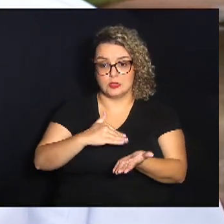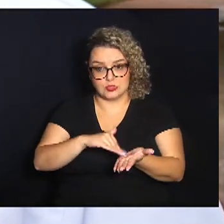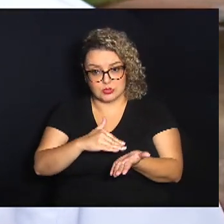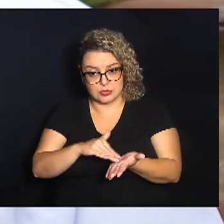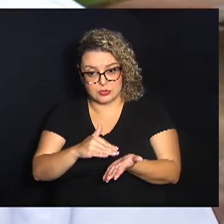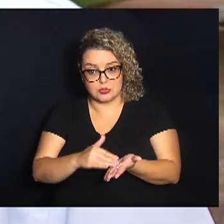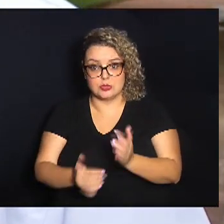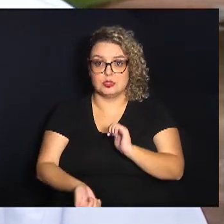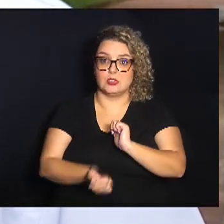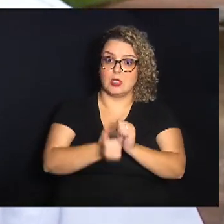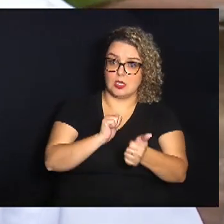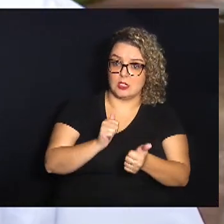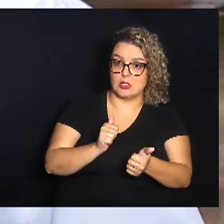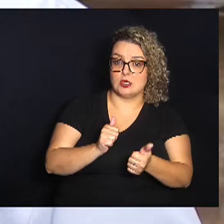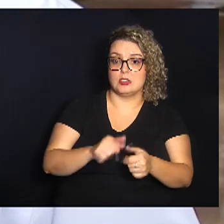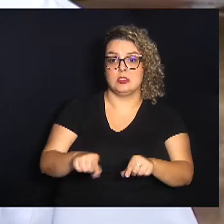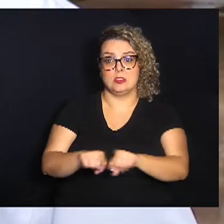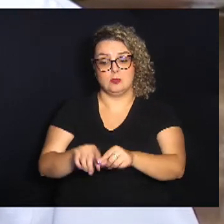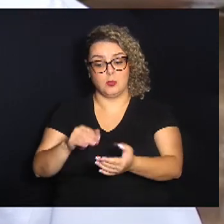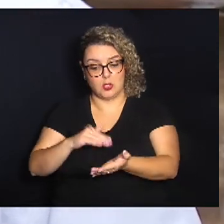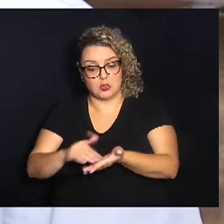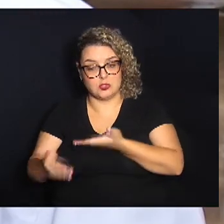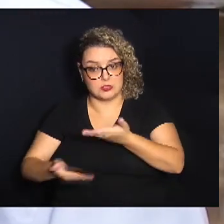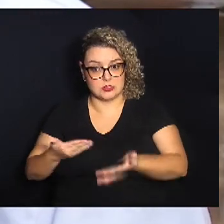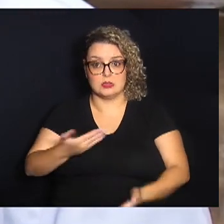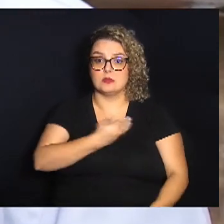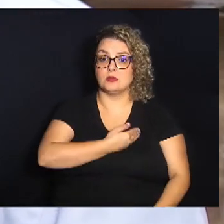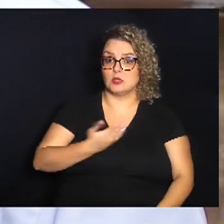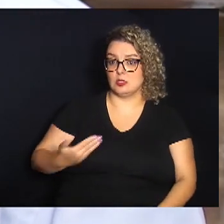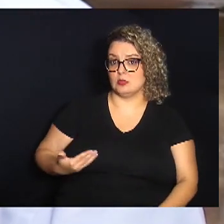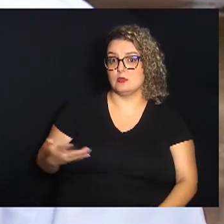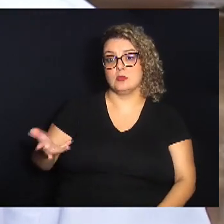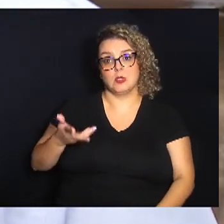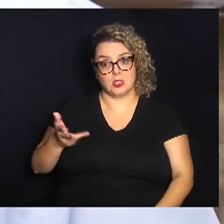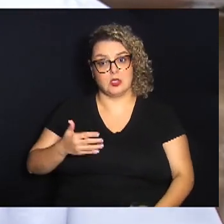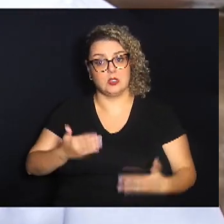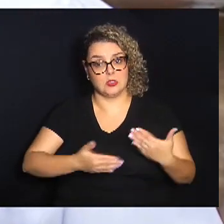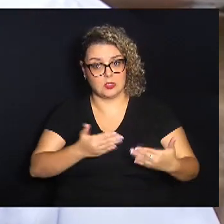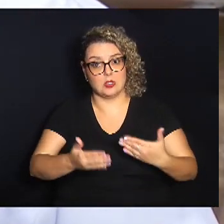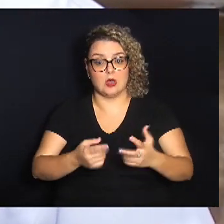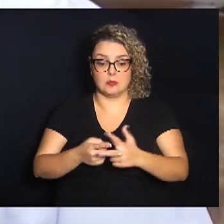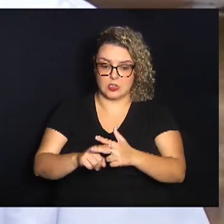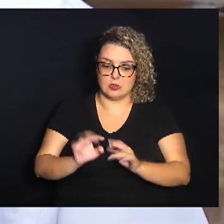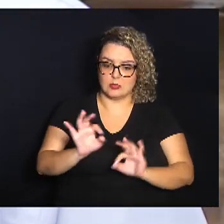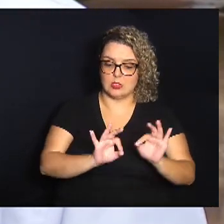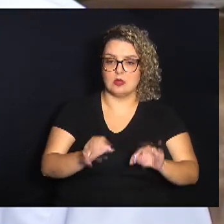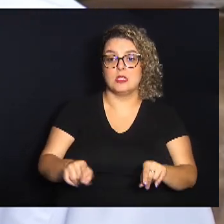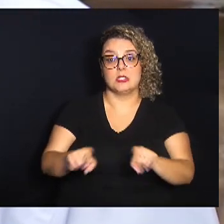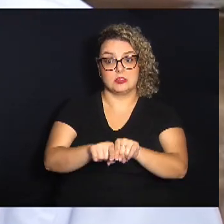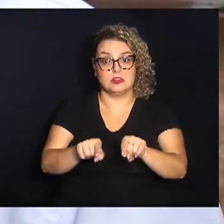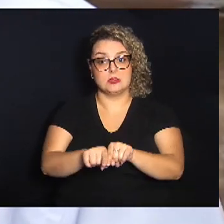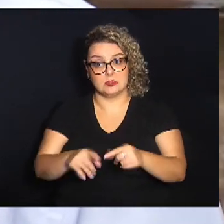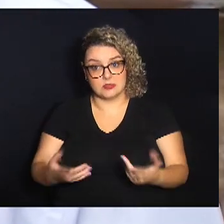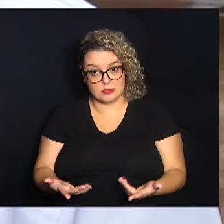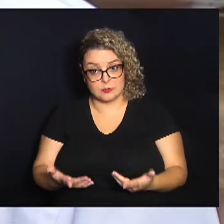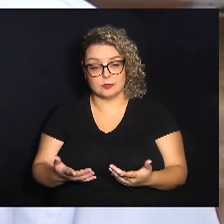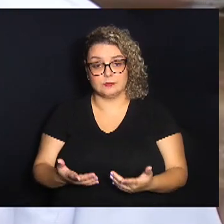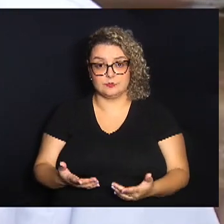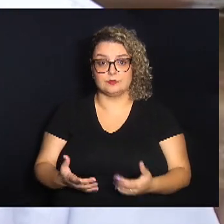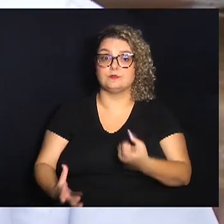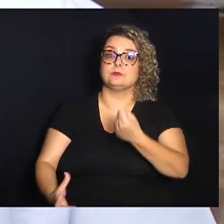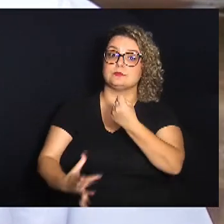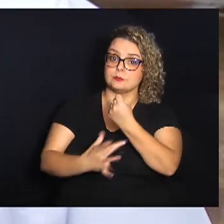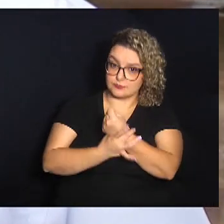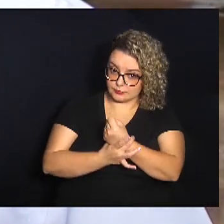de Esportes e secretário de Serviços Públicos para que agilize esse processo de manutenção, inclusive também a